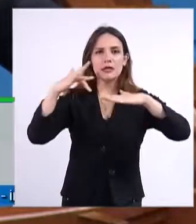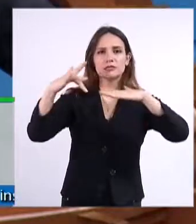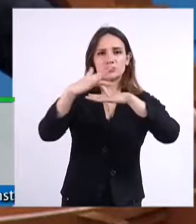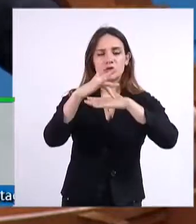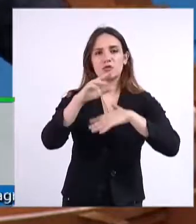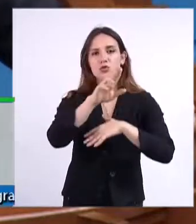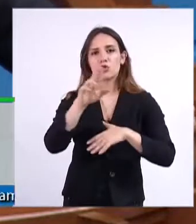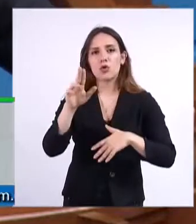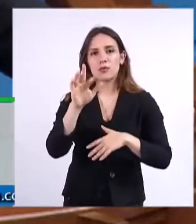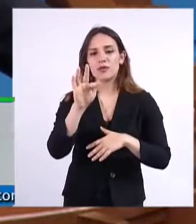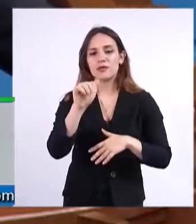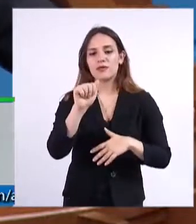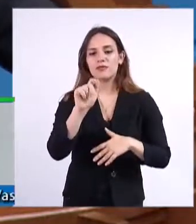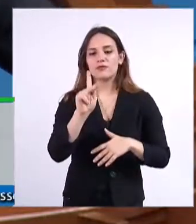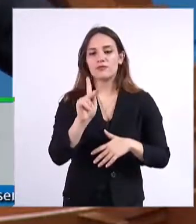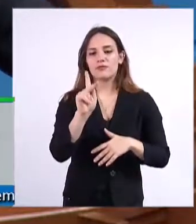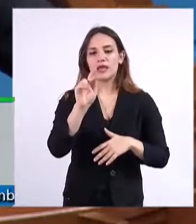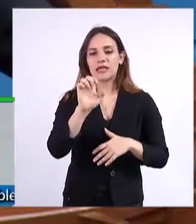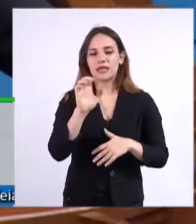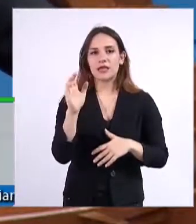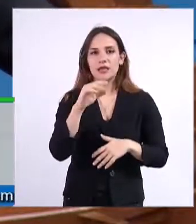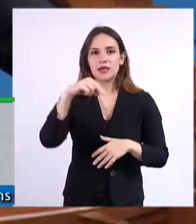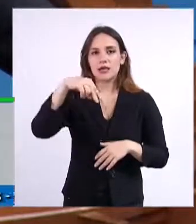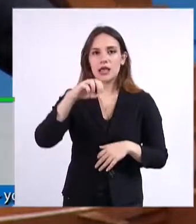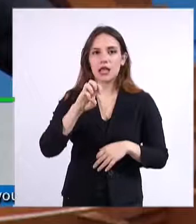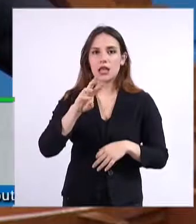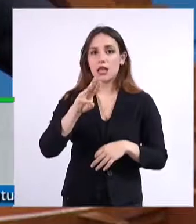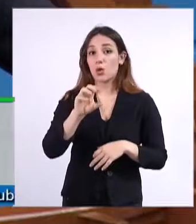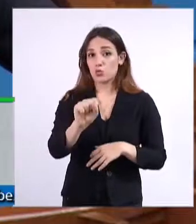sociais, chamadas de fake news.